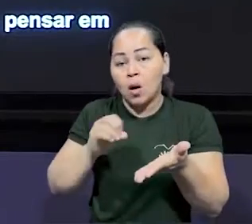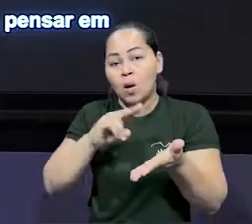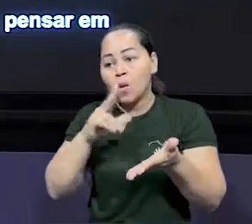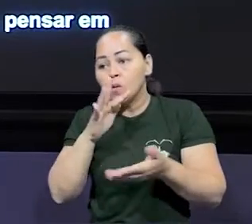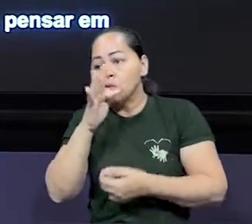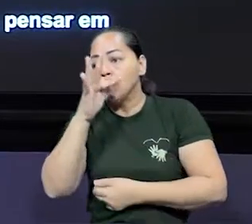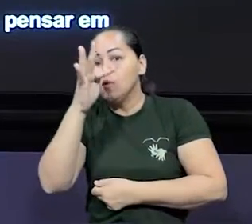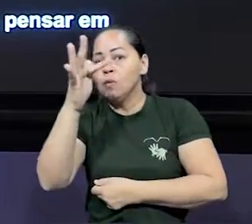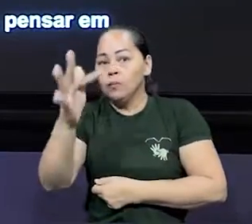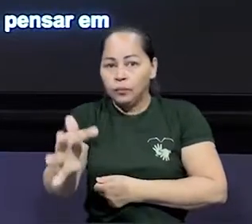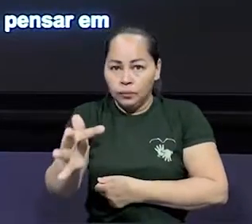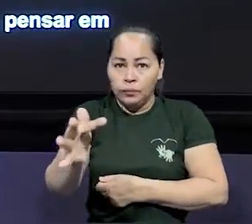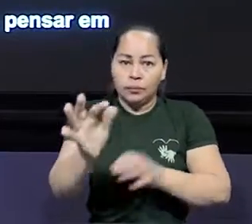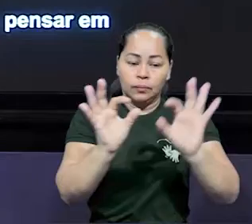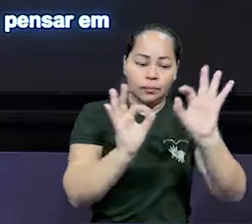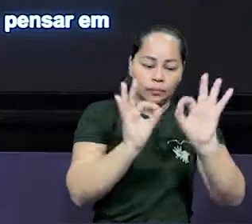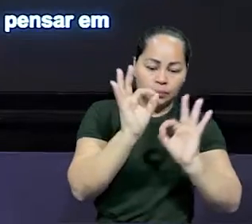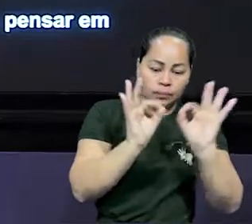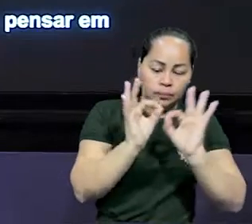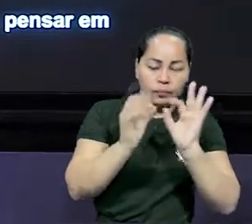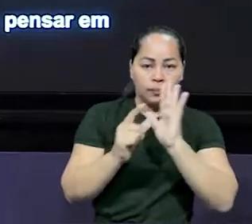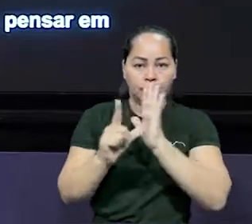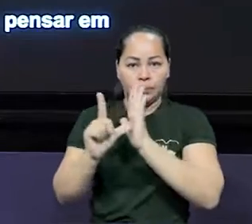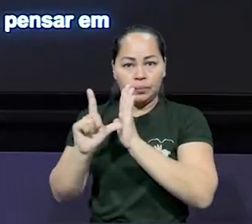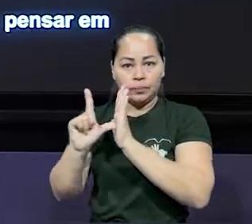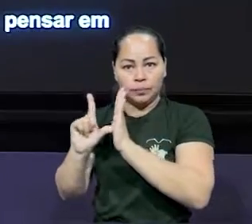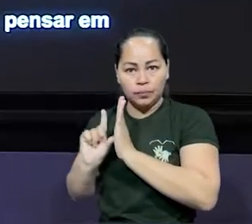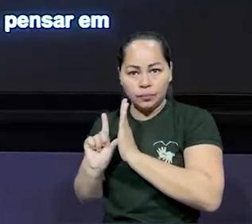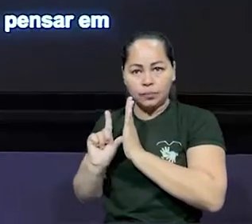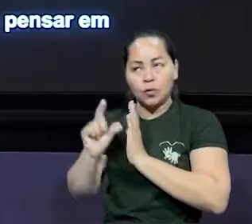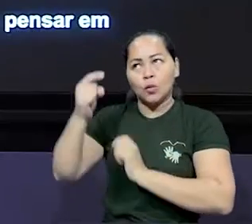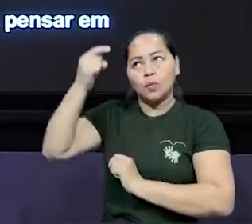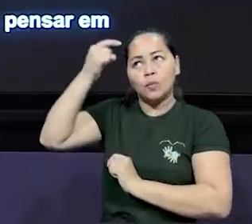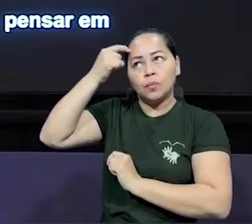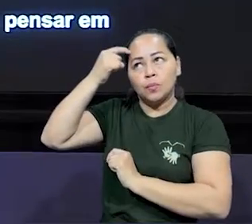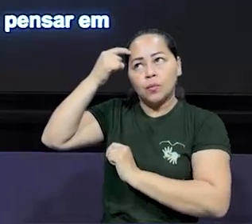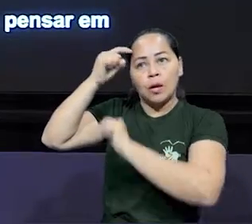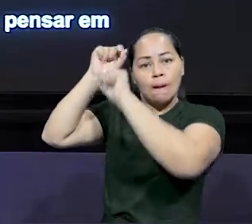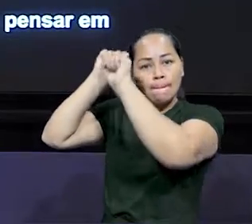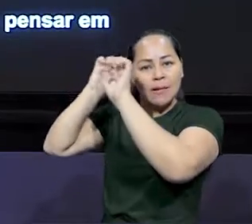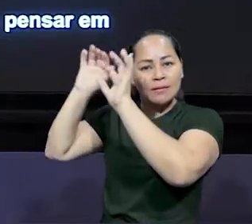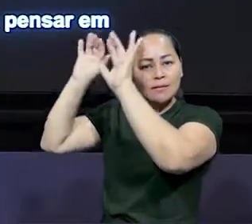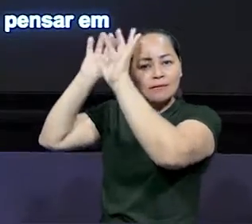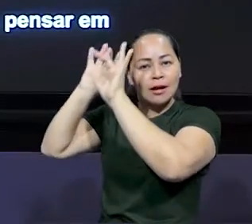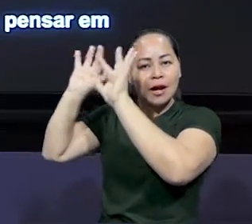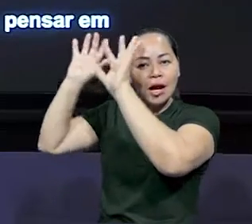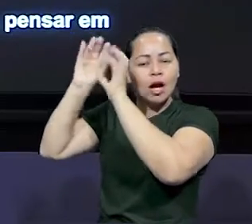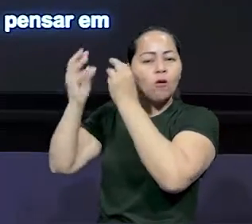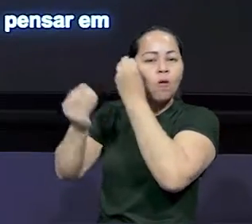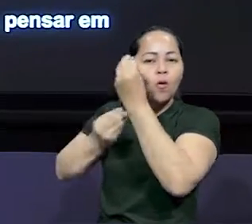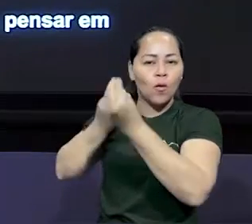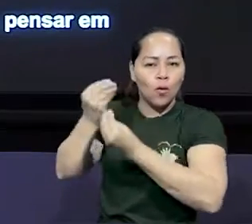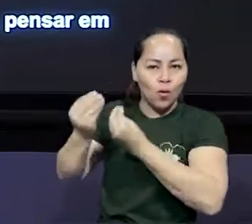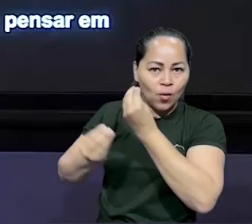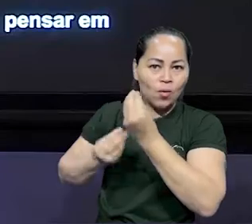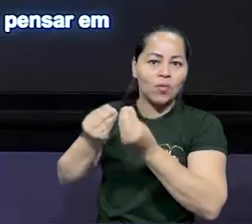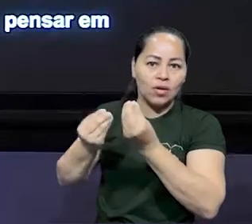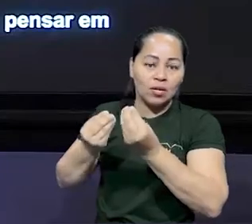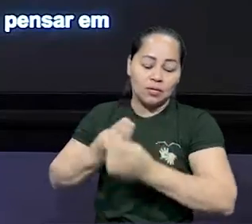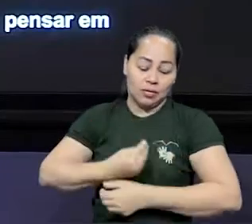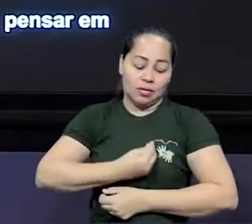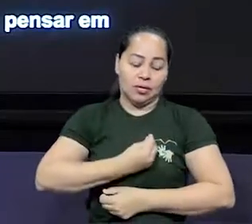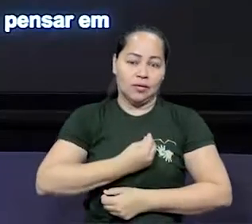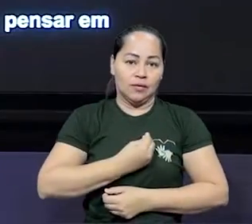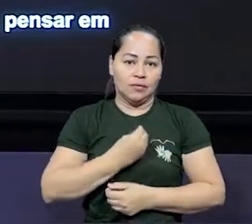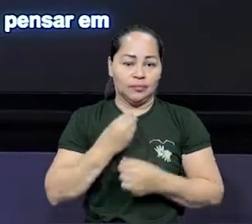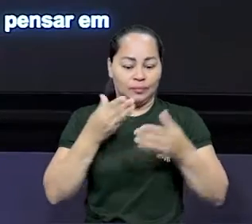futuro. Planejar, antecipar, imaginar situações futuras, não presentes naquela